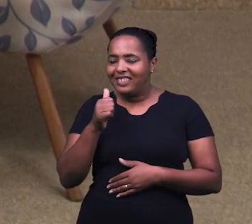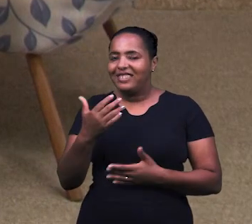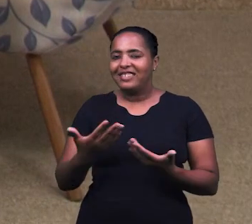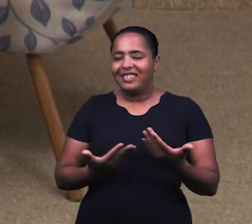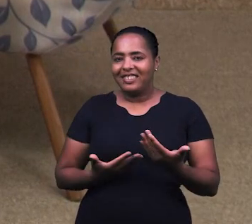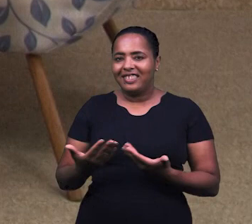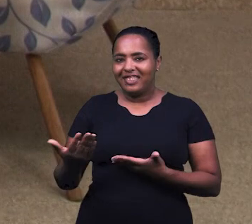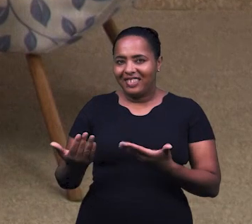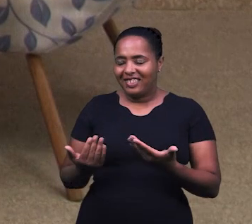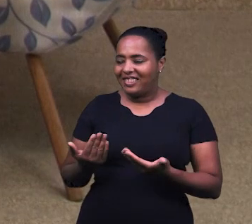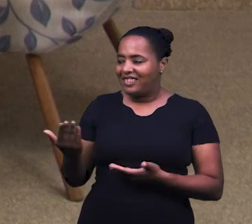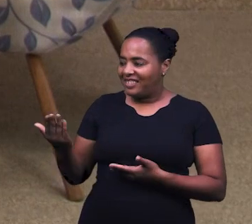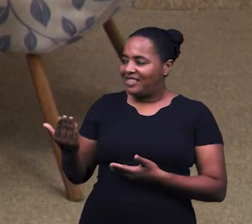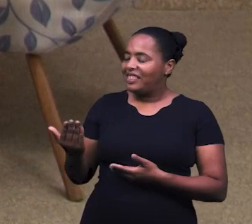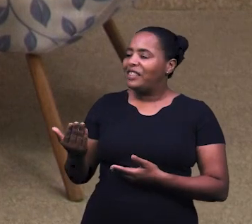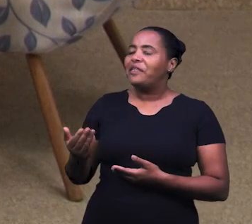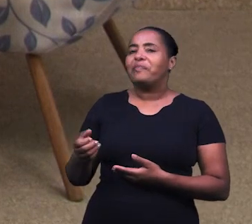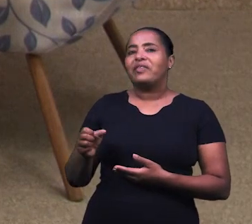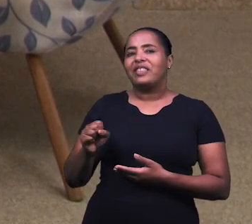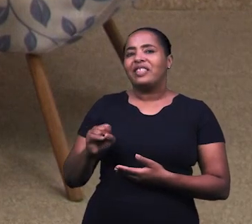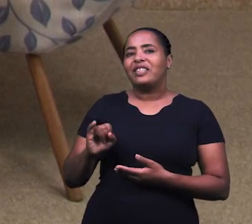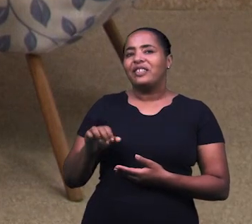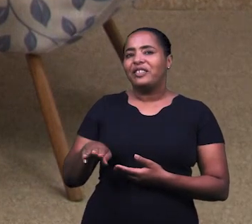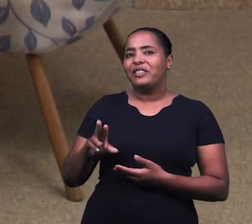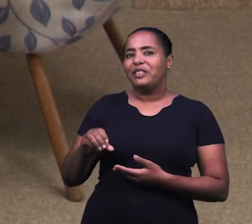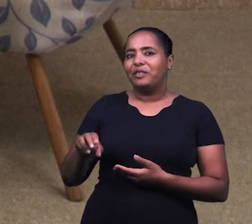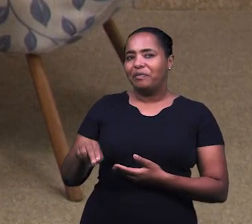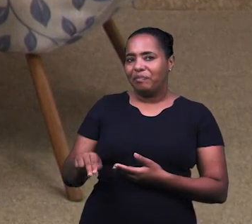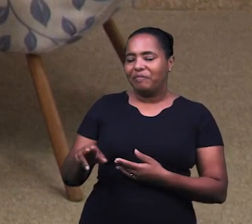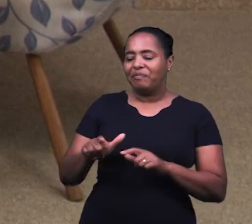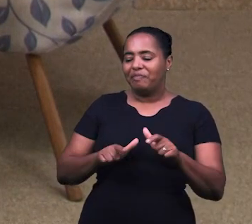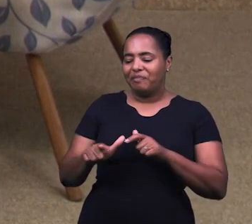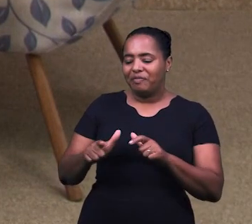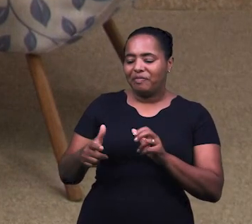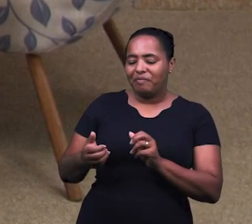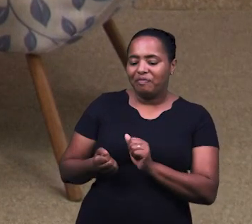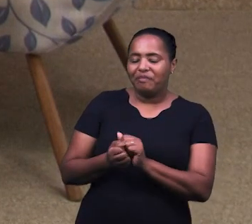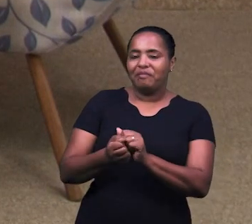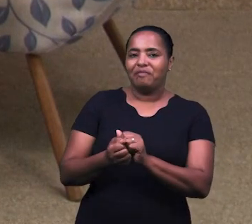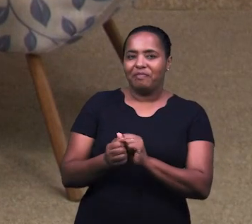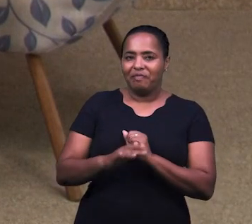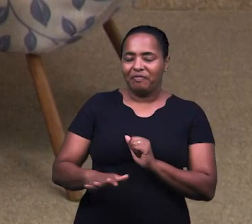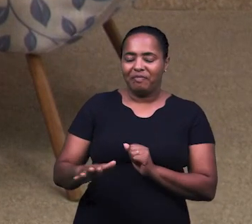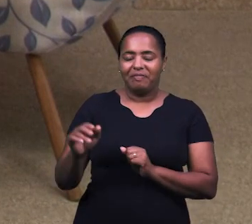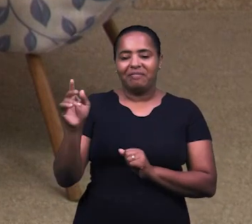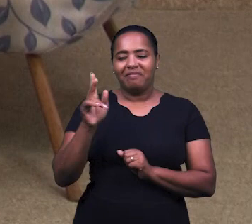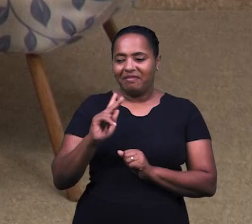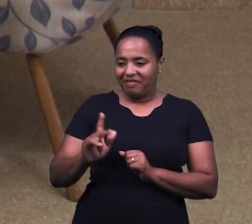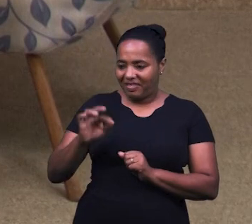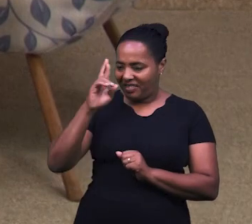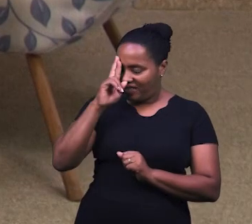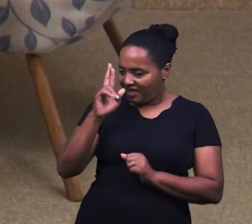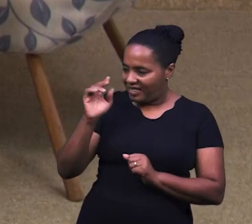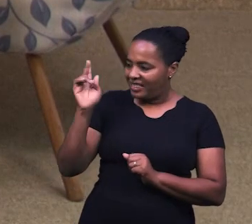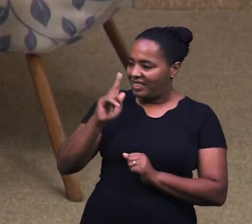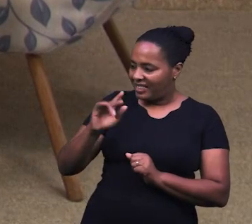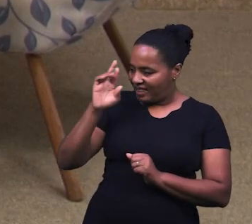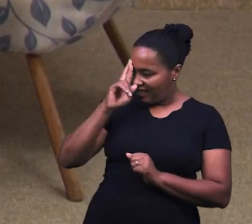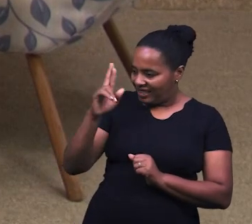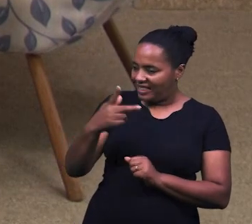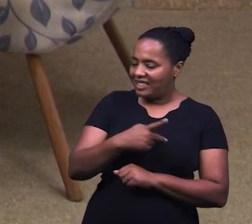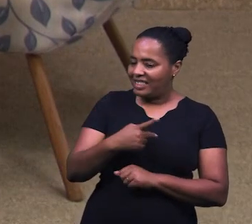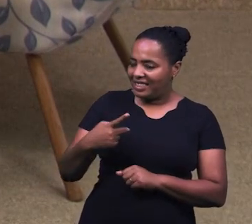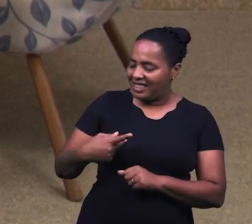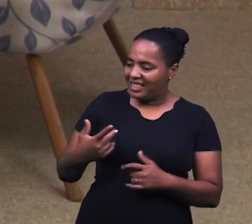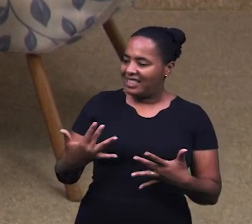Luiz Carlos, nossa irmã Simone, que trabalha ativamente com as crianças. Minha irmã, a paz do Senhor Jesus, muito bem-vinda. A paz do